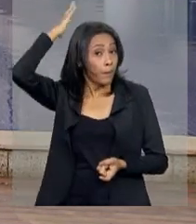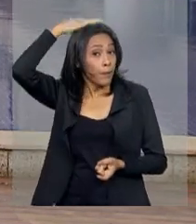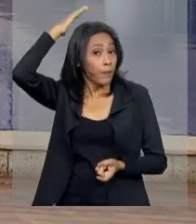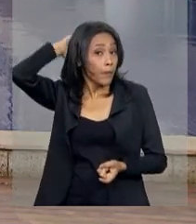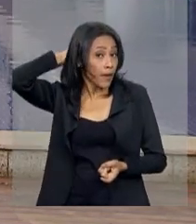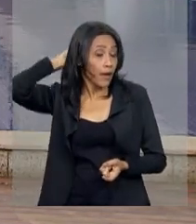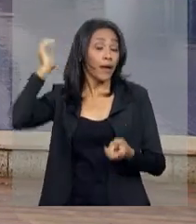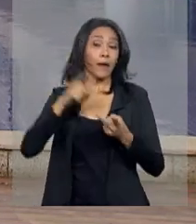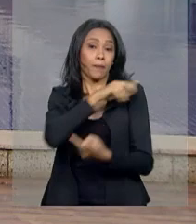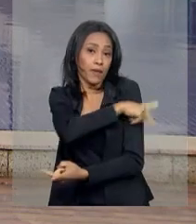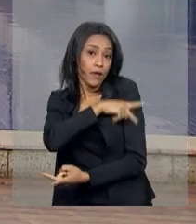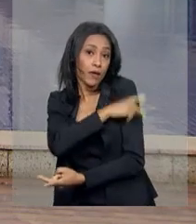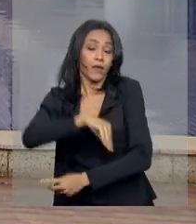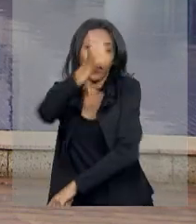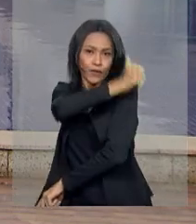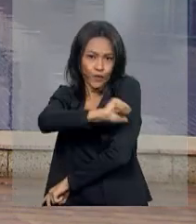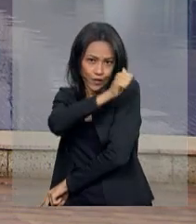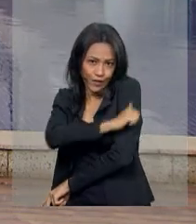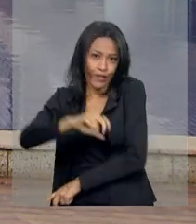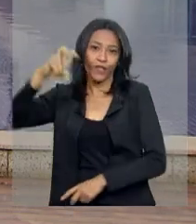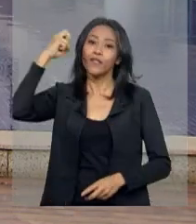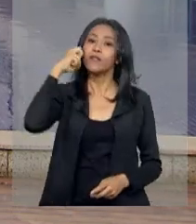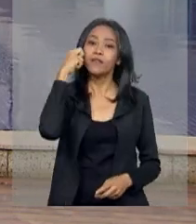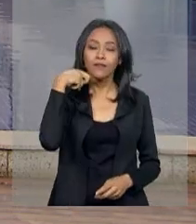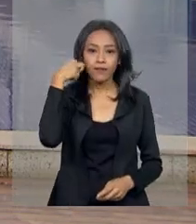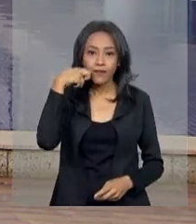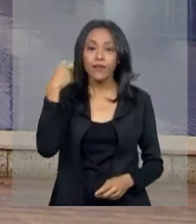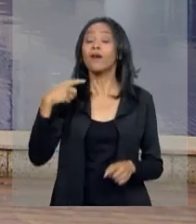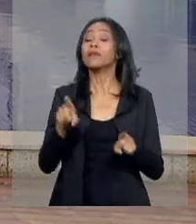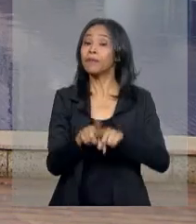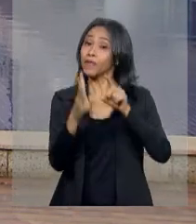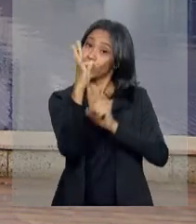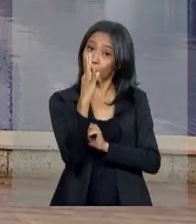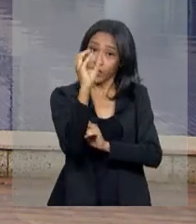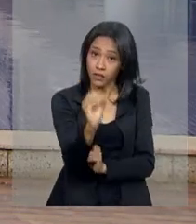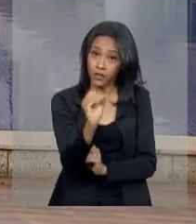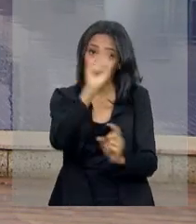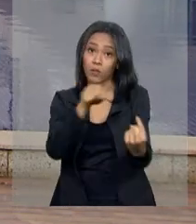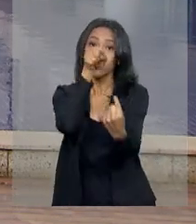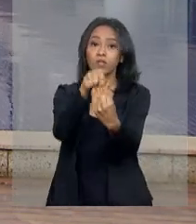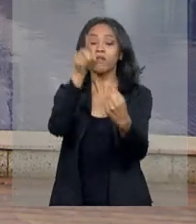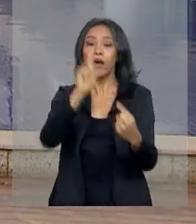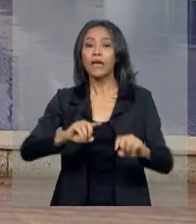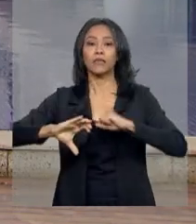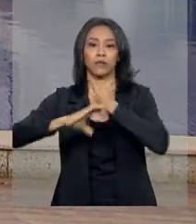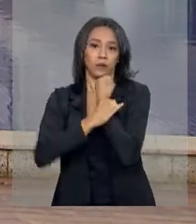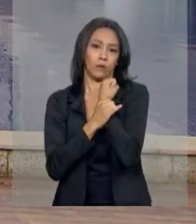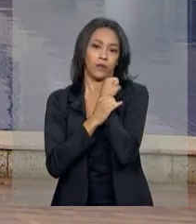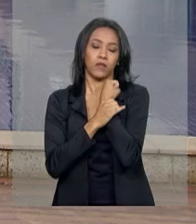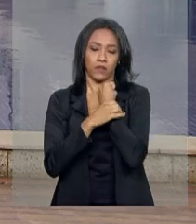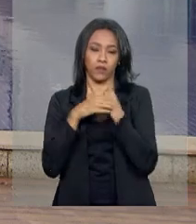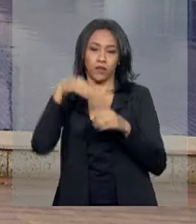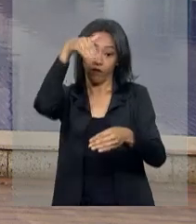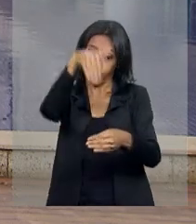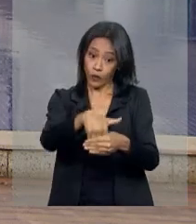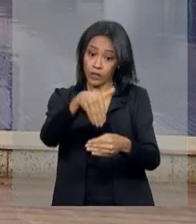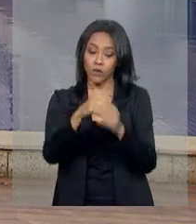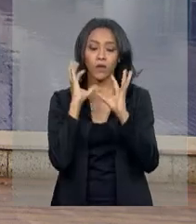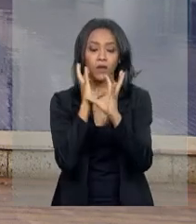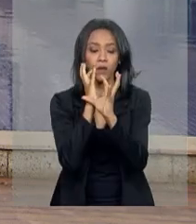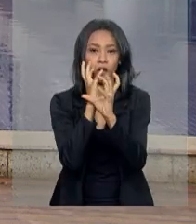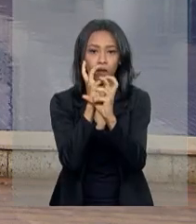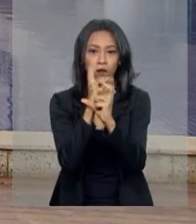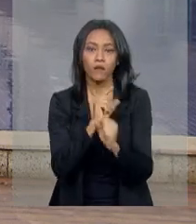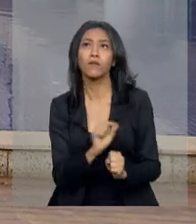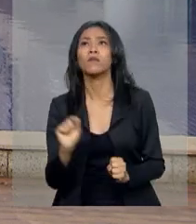de Janeiro, Rio Grande do Norte e Tocantins. O objetivo é assegurar a garantia da votação e apuração e também o